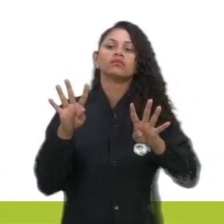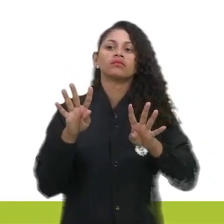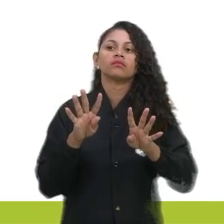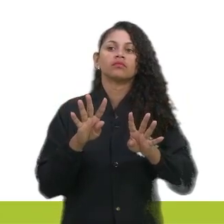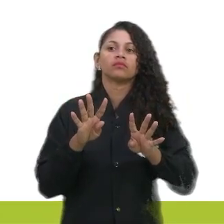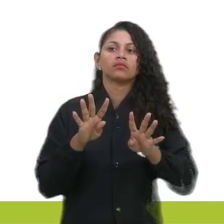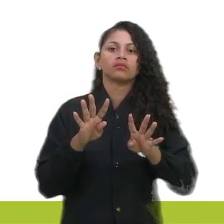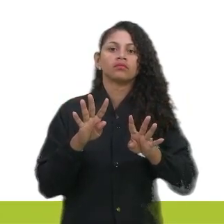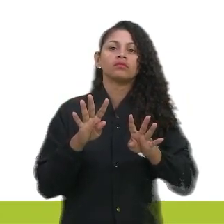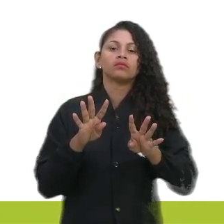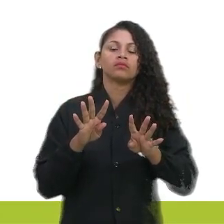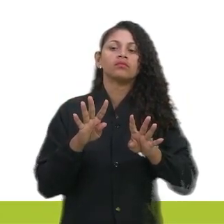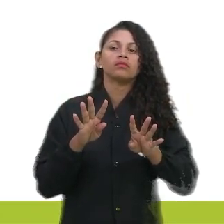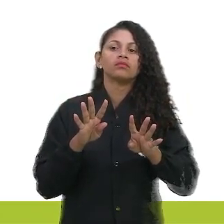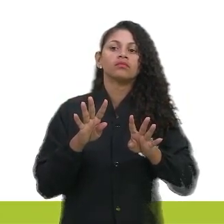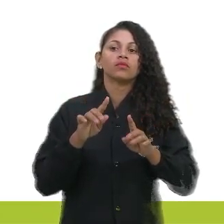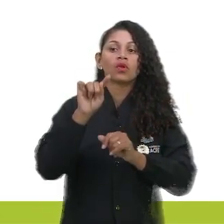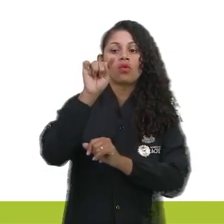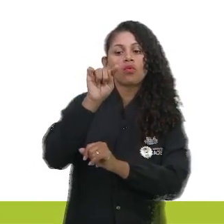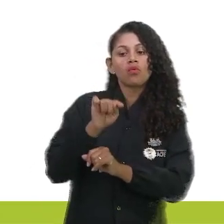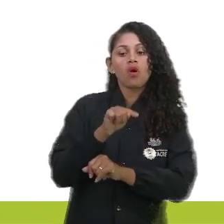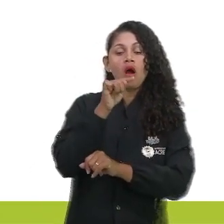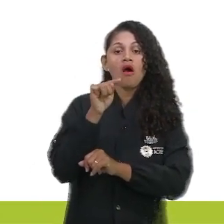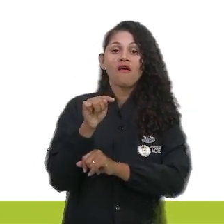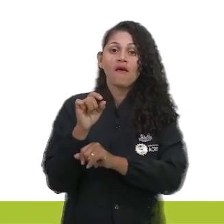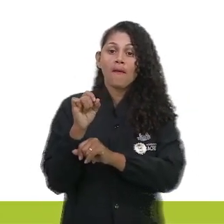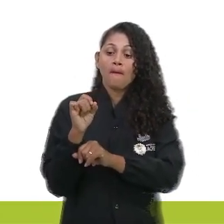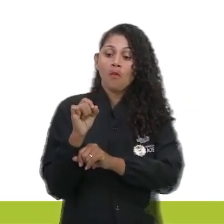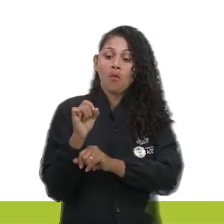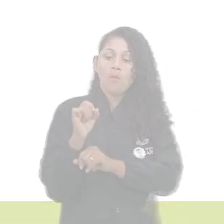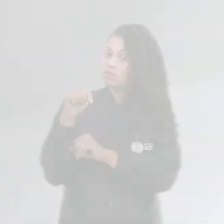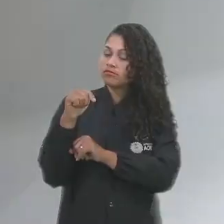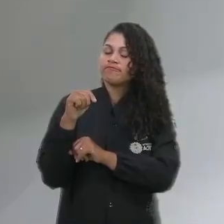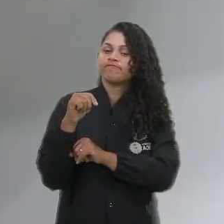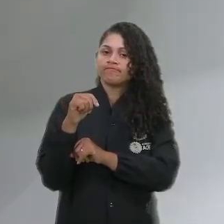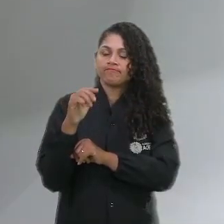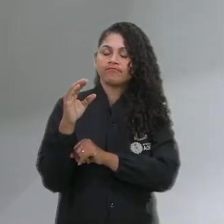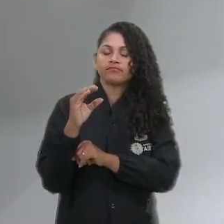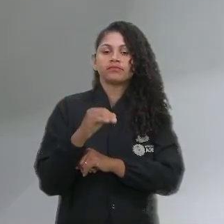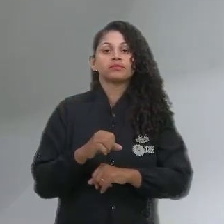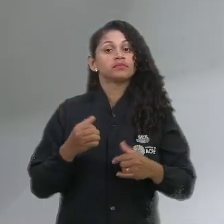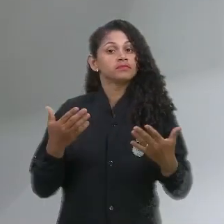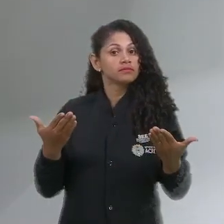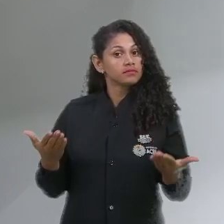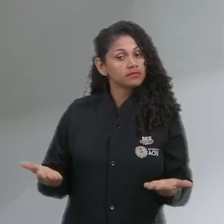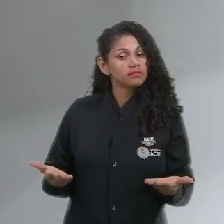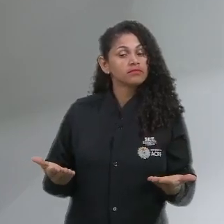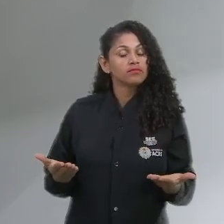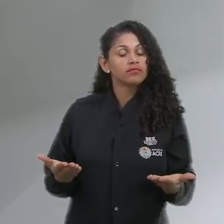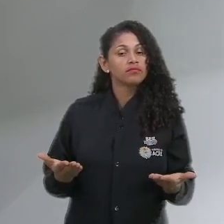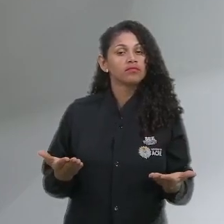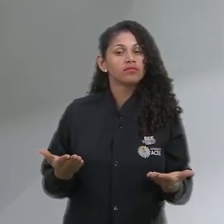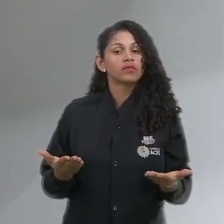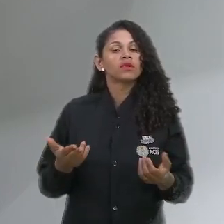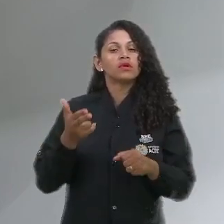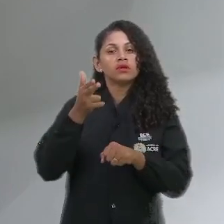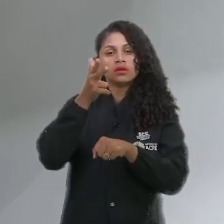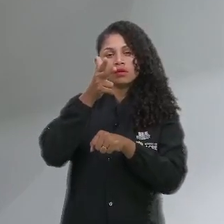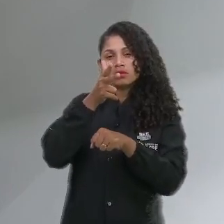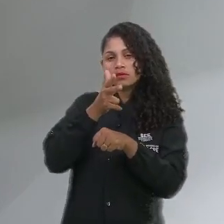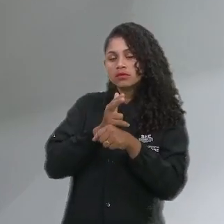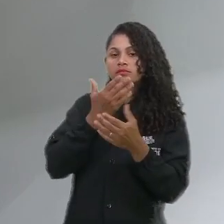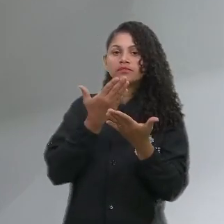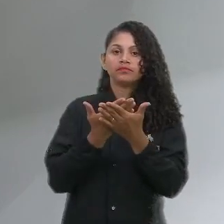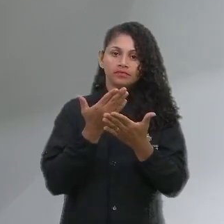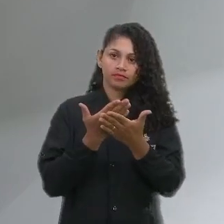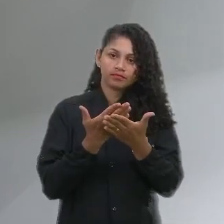o alfa é um pouco maior do que 57 graus, tá? Pois bem, essa foi a nossa videoaula falando sobre